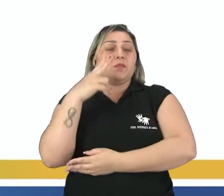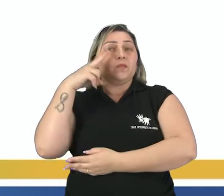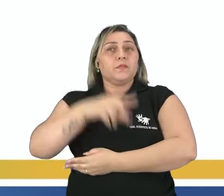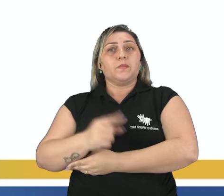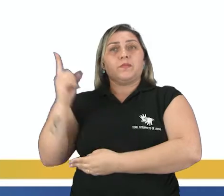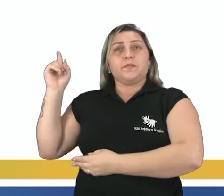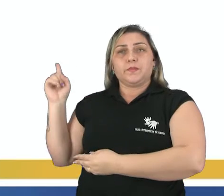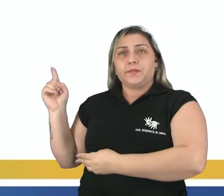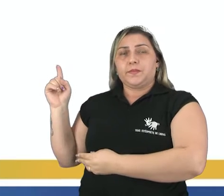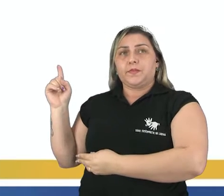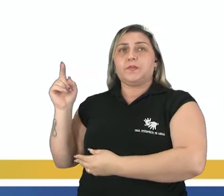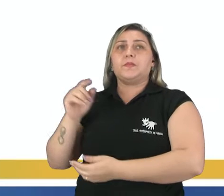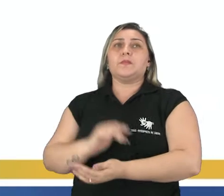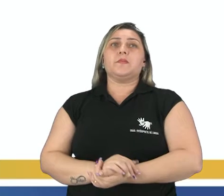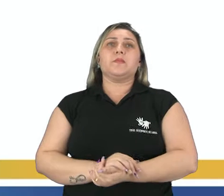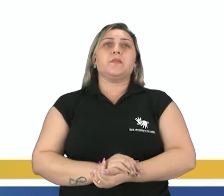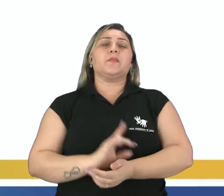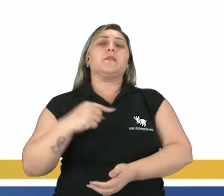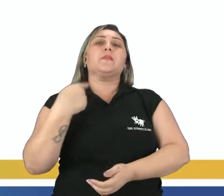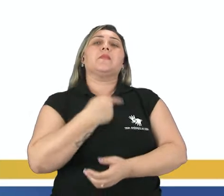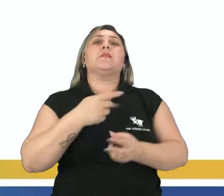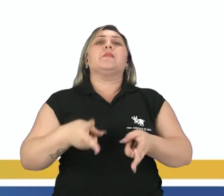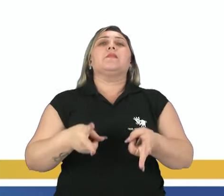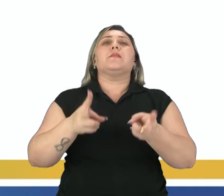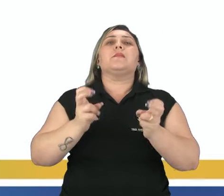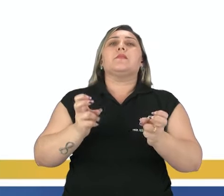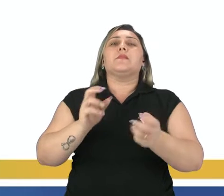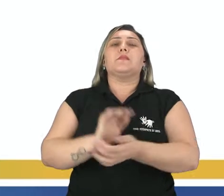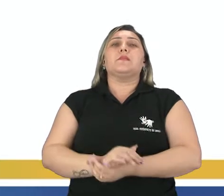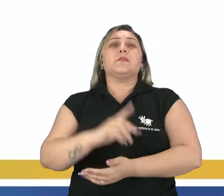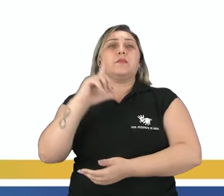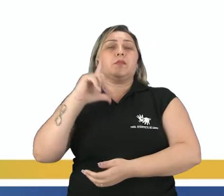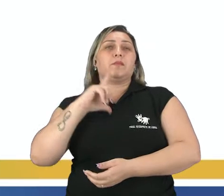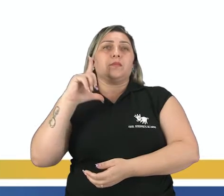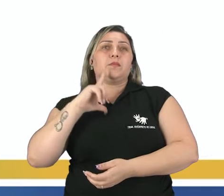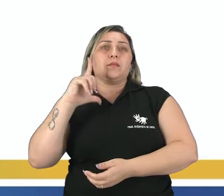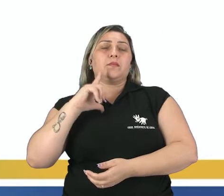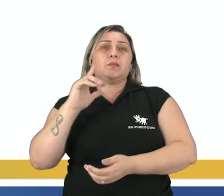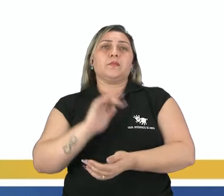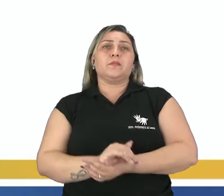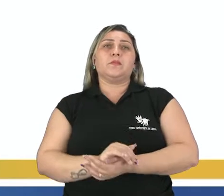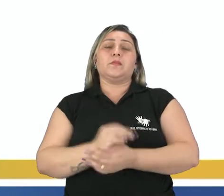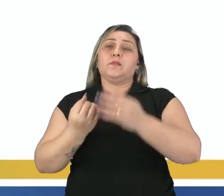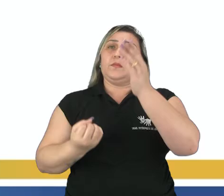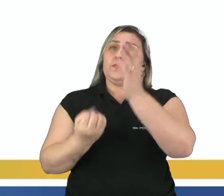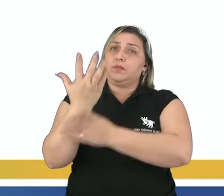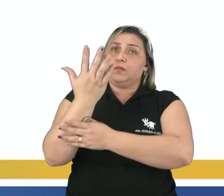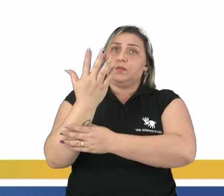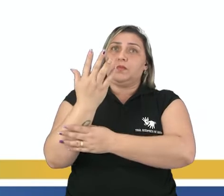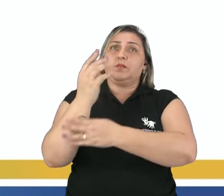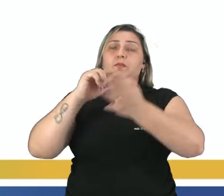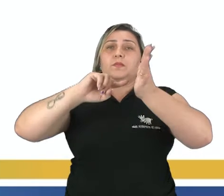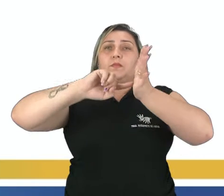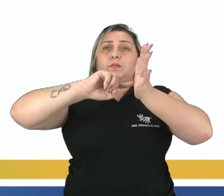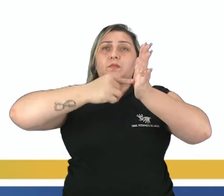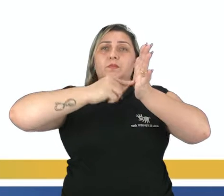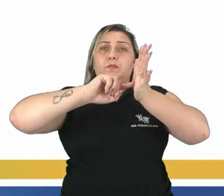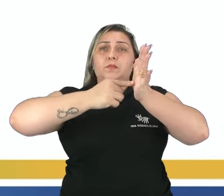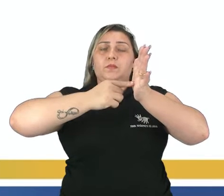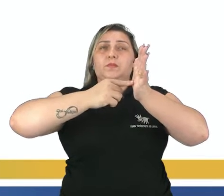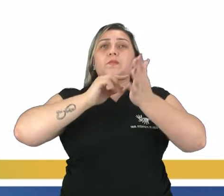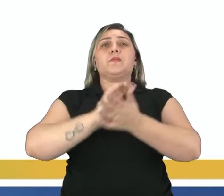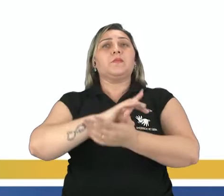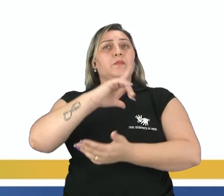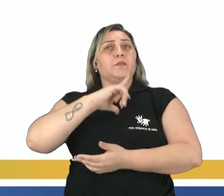na imagem, nós percebemos que nós temos aí a origem no centro da esfera